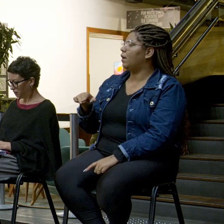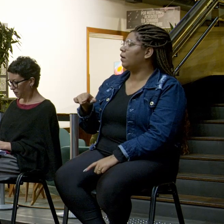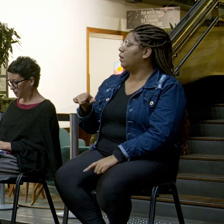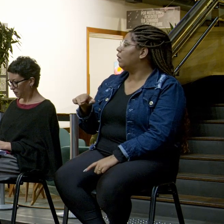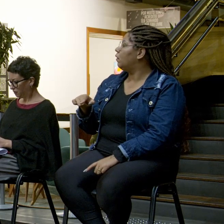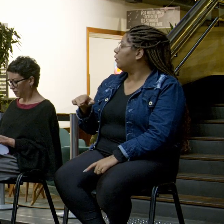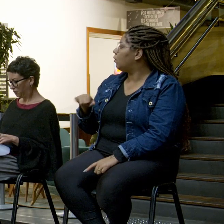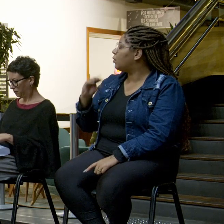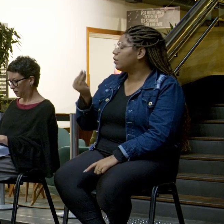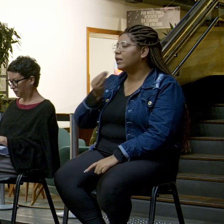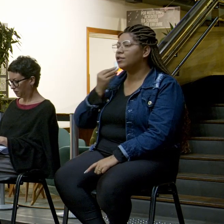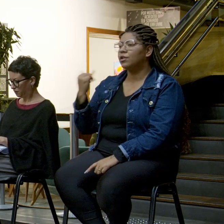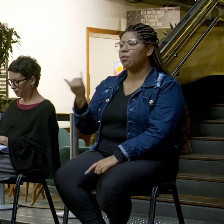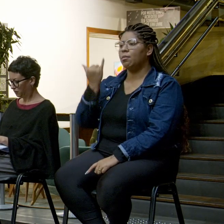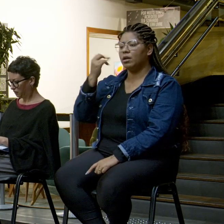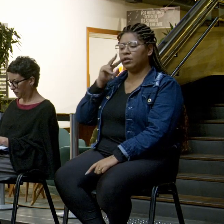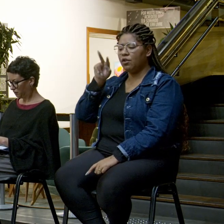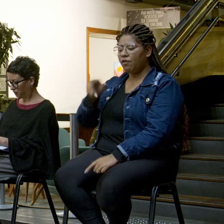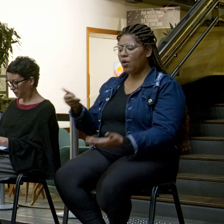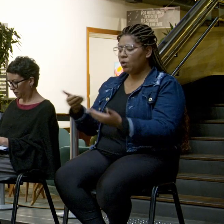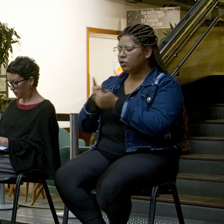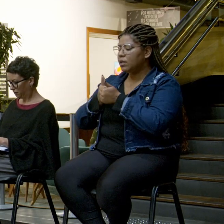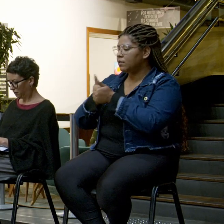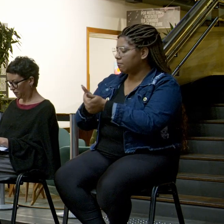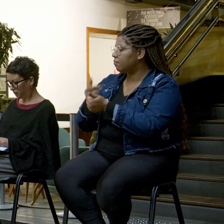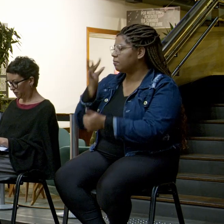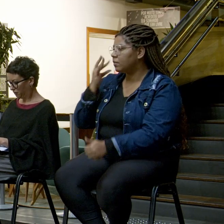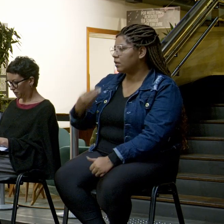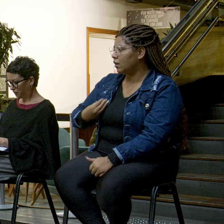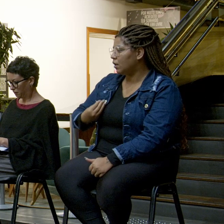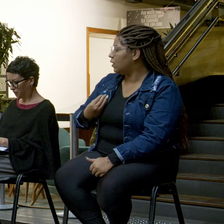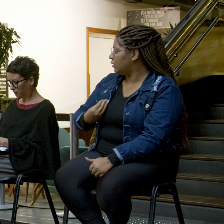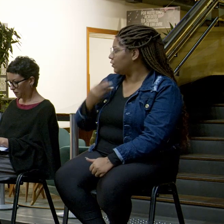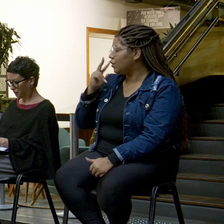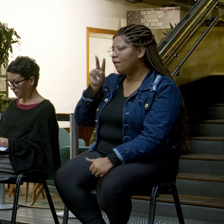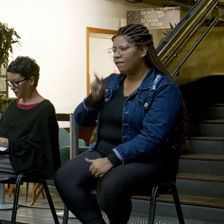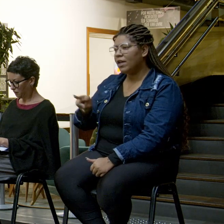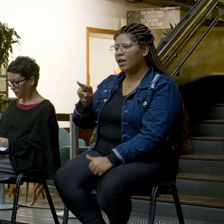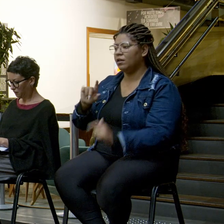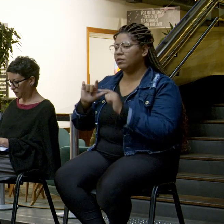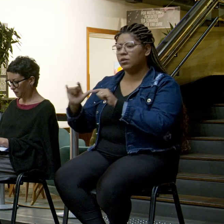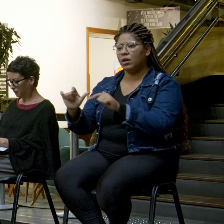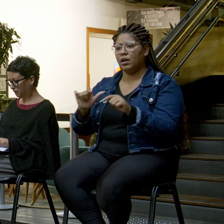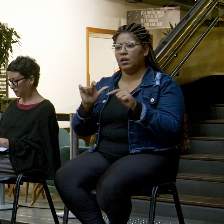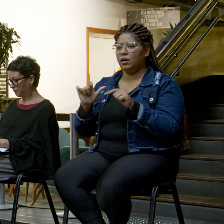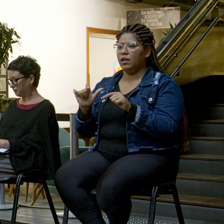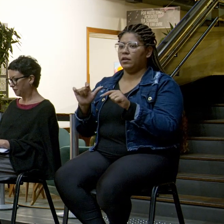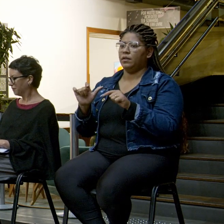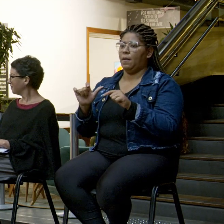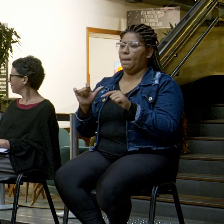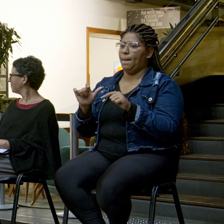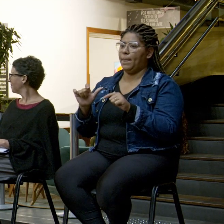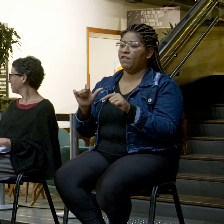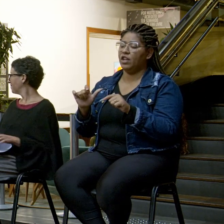importante, assim, de poder ver esse conjunto presencialmente, né? Poder estar de corpo presente, assim, com essas obras aqui. É